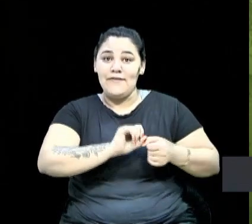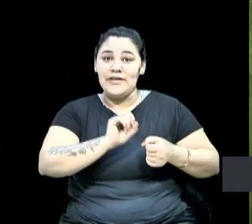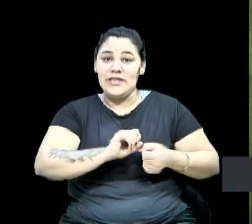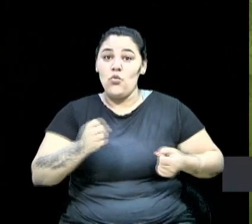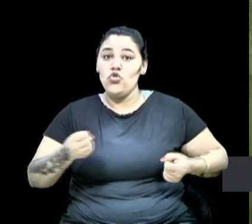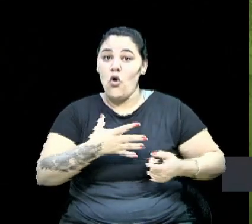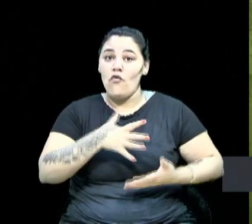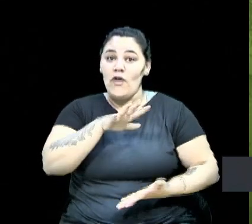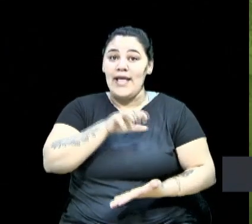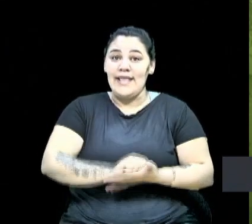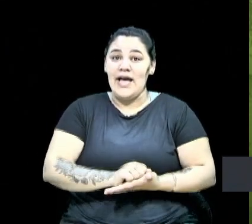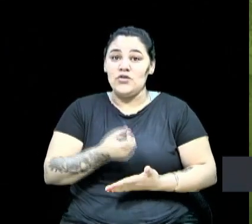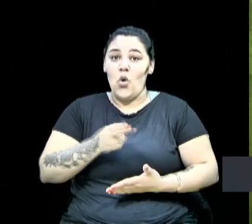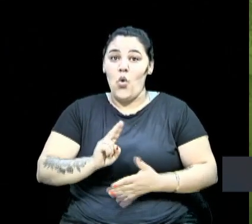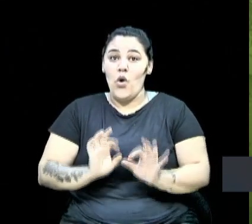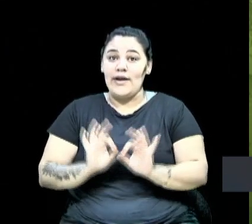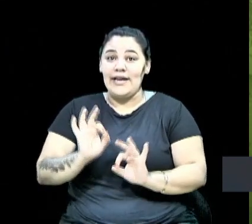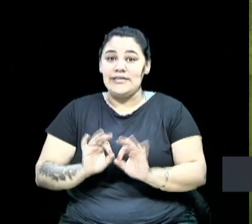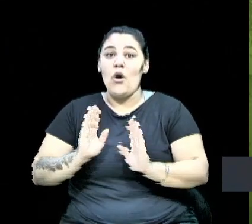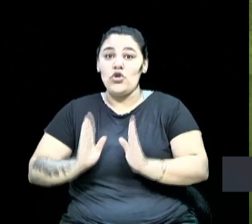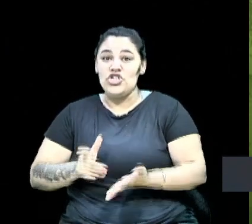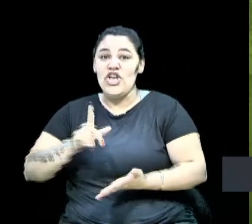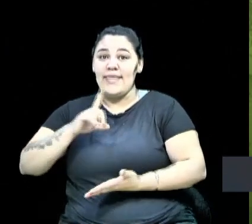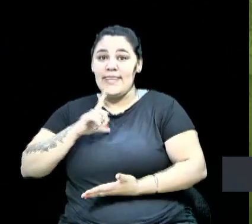precisa trazer esses documentos que estão aqui